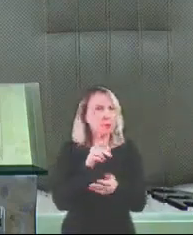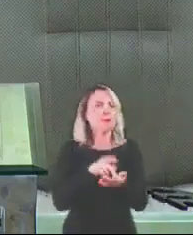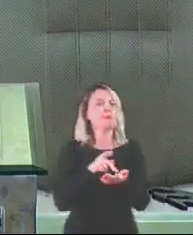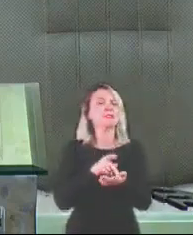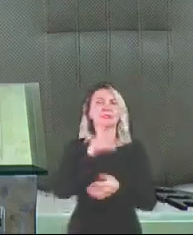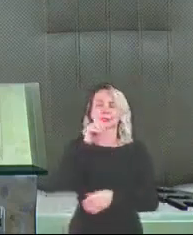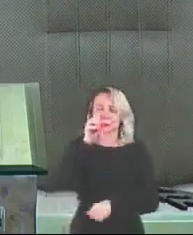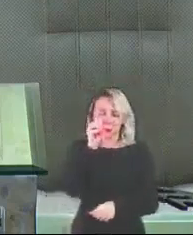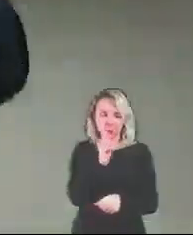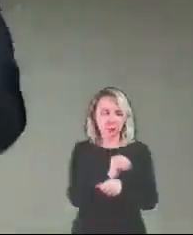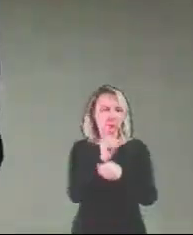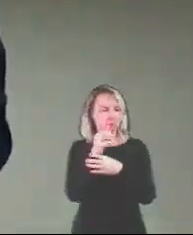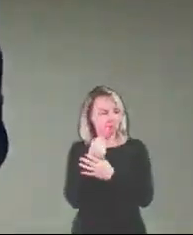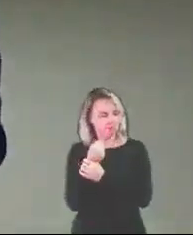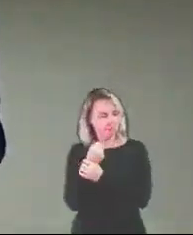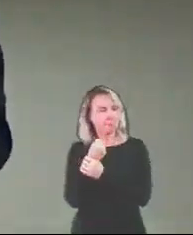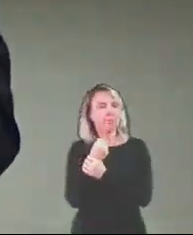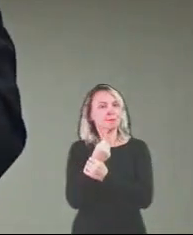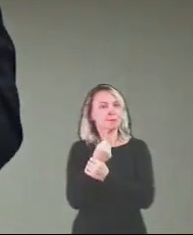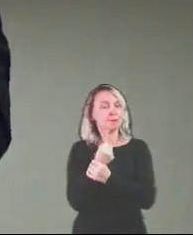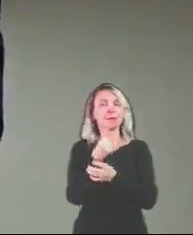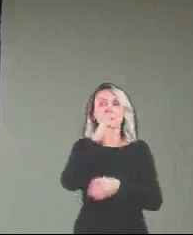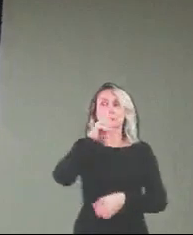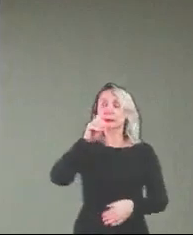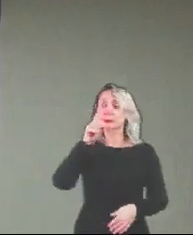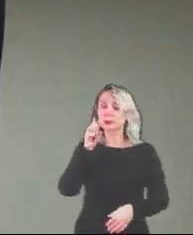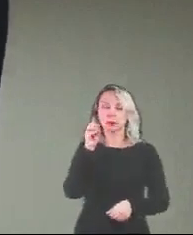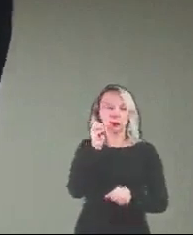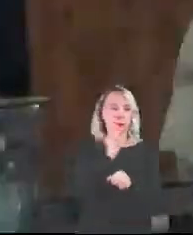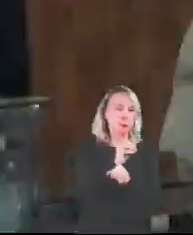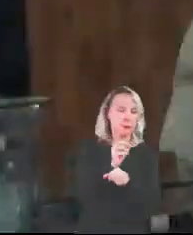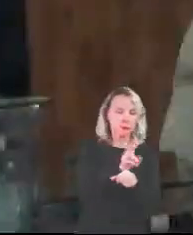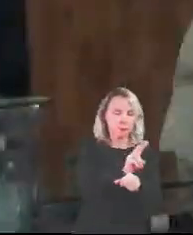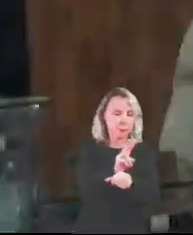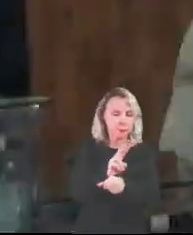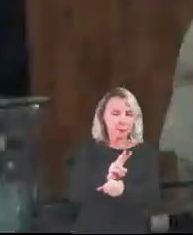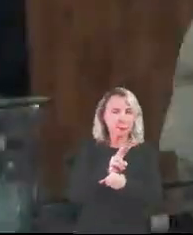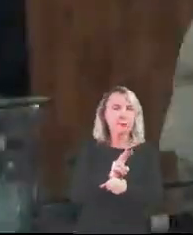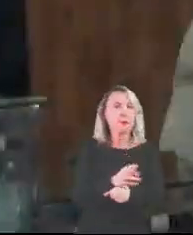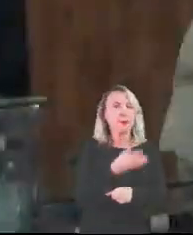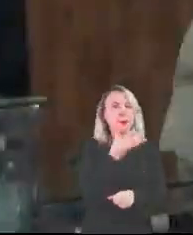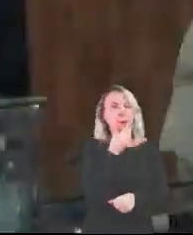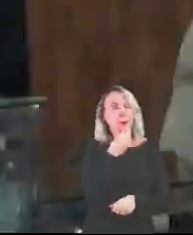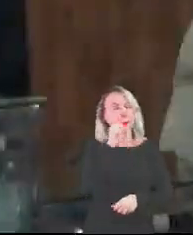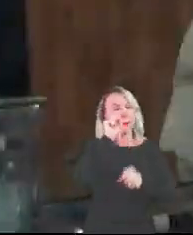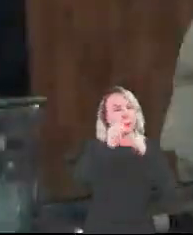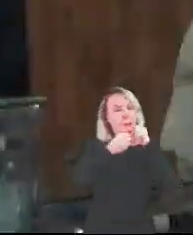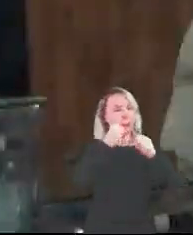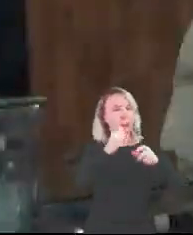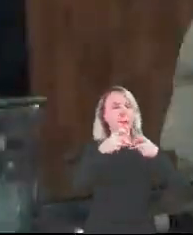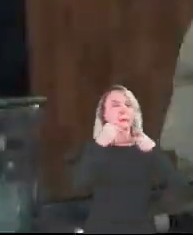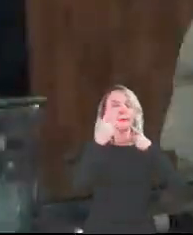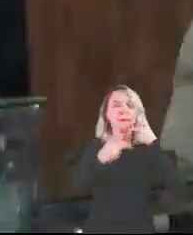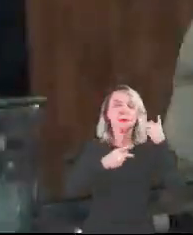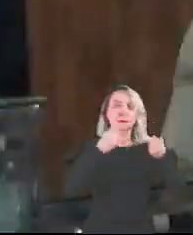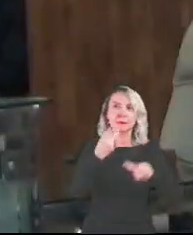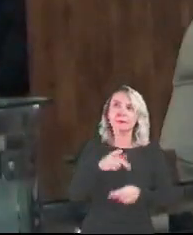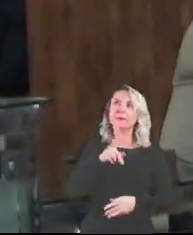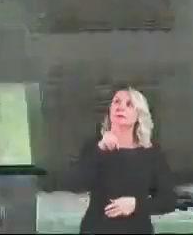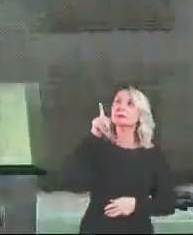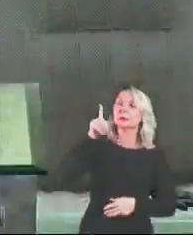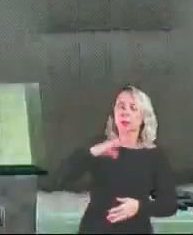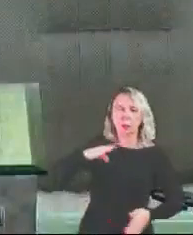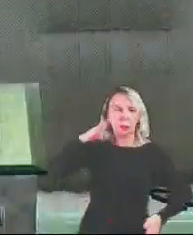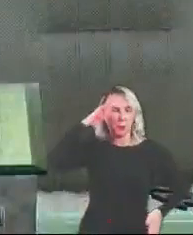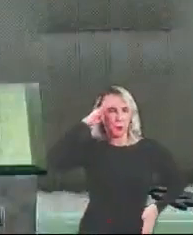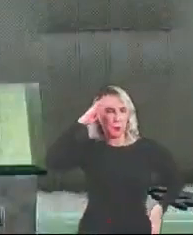vela, Deus protege. Quando eu digo que Deus guarda, o salmista diz que ele é o vigia, ele é o guarda de Israel. Ele